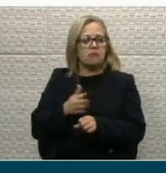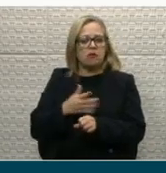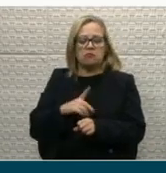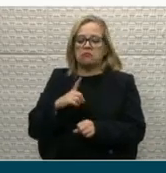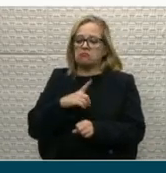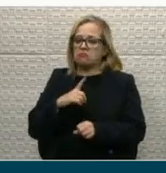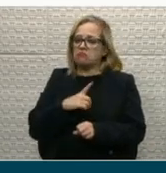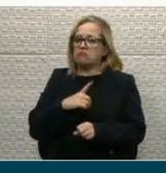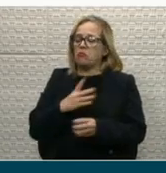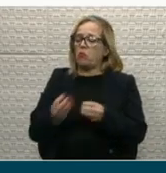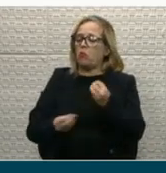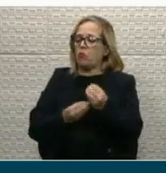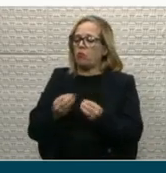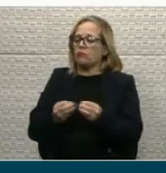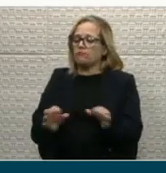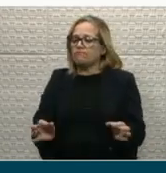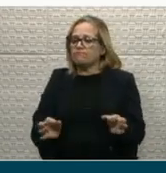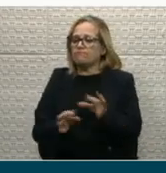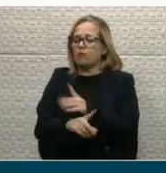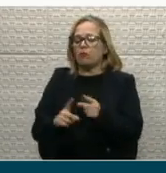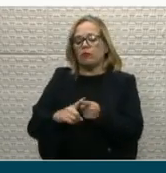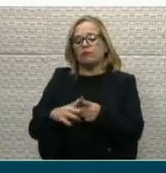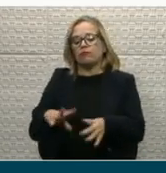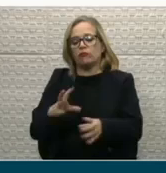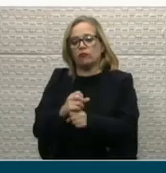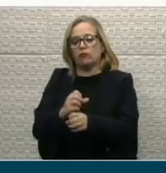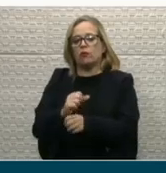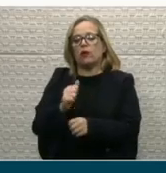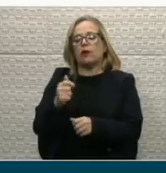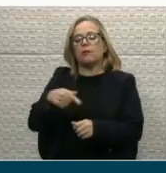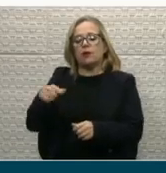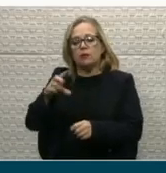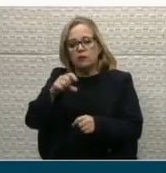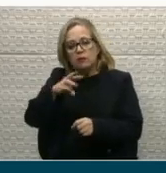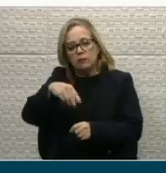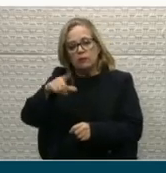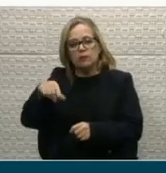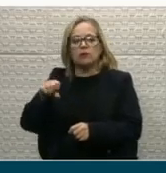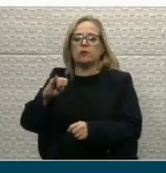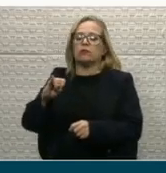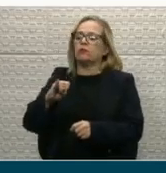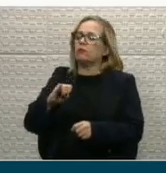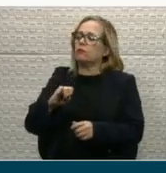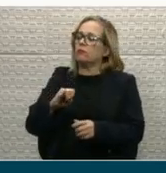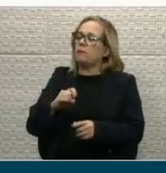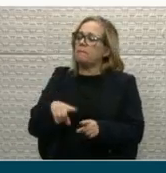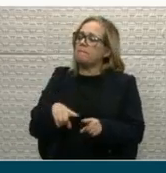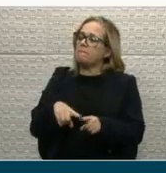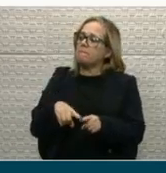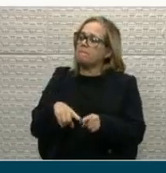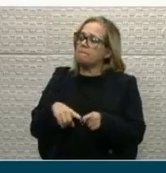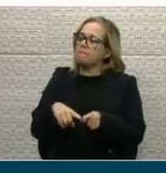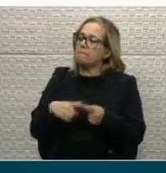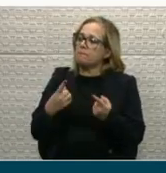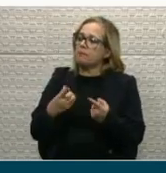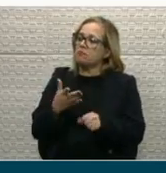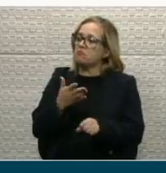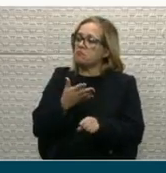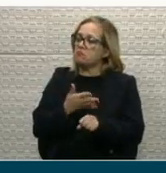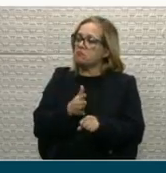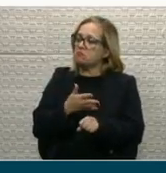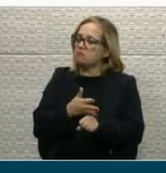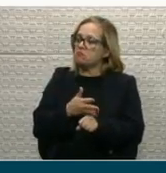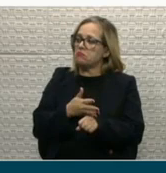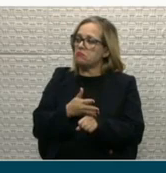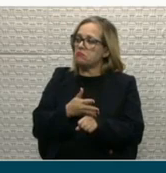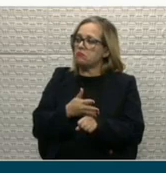também. Eu estou calculando A menos a matriz lambda I, mas na prática,